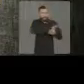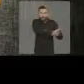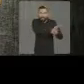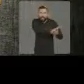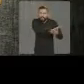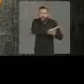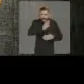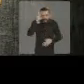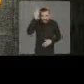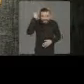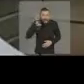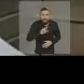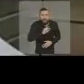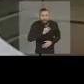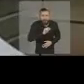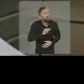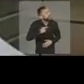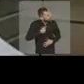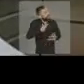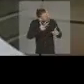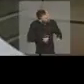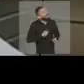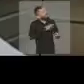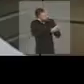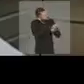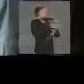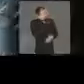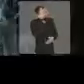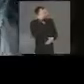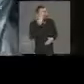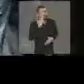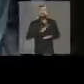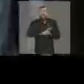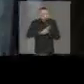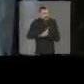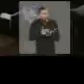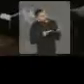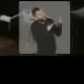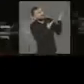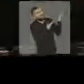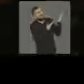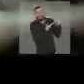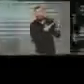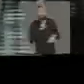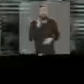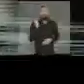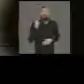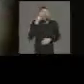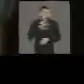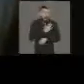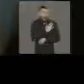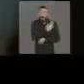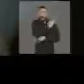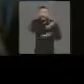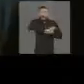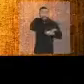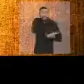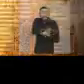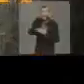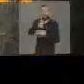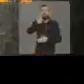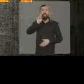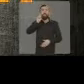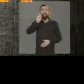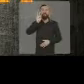Você sabe o que é tortura? Eu sou favorável à tortura, tu sabe disso. Isso é tortura. O torturador mais sanguinário do Brasil